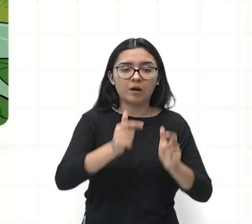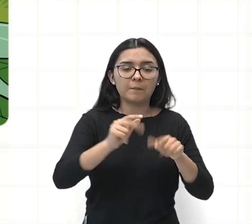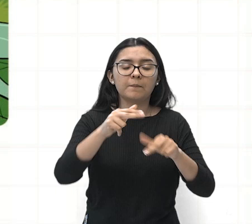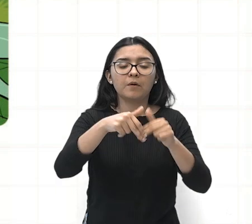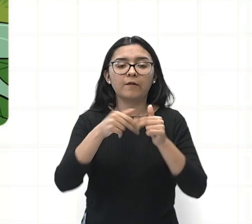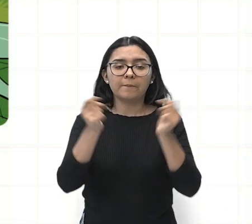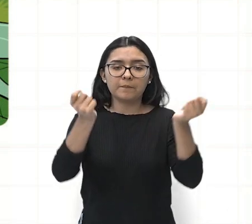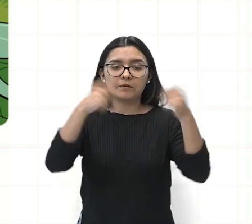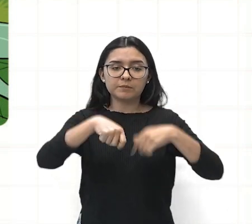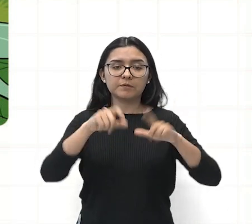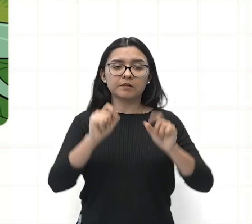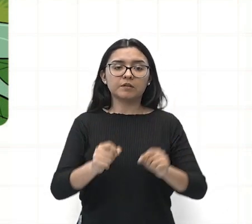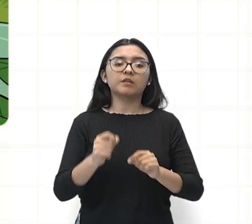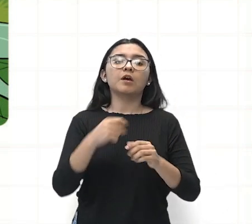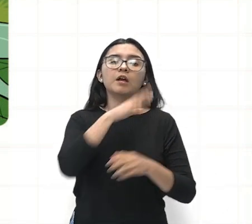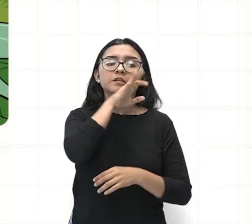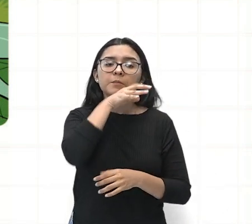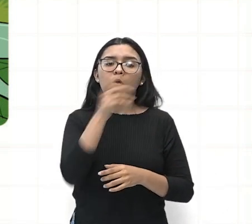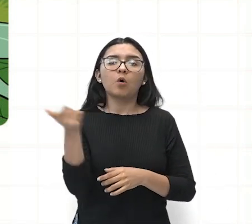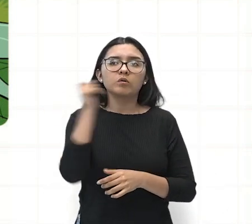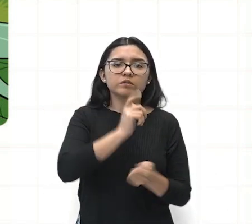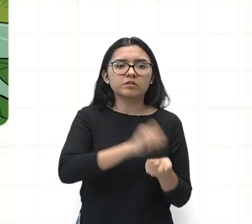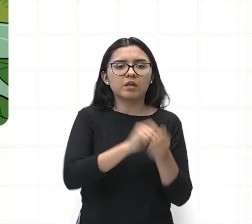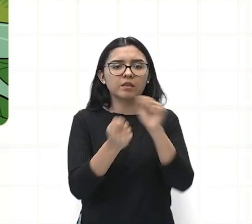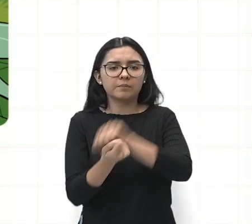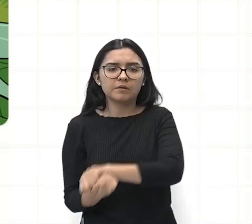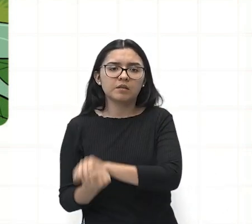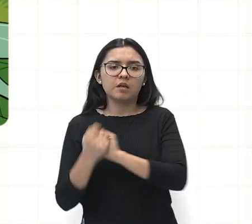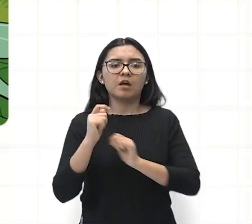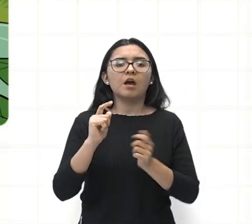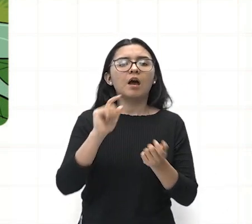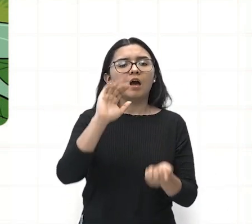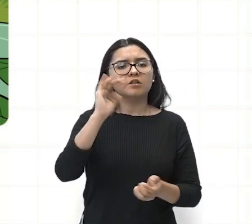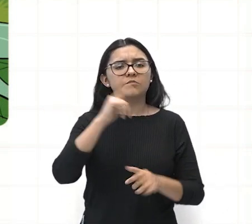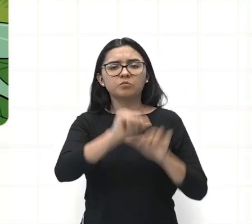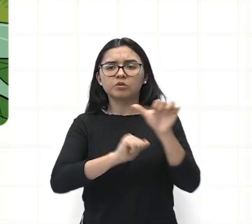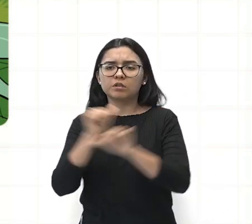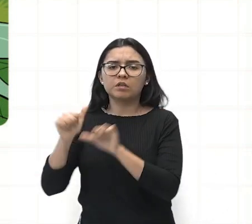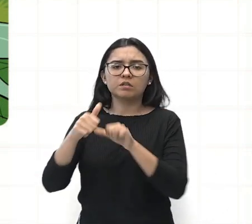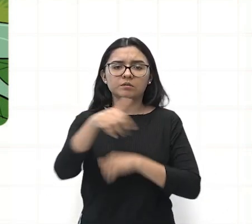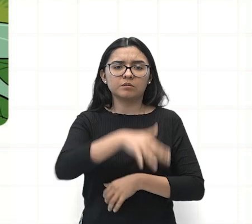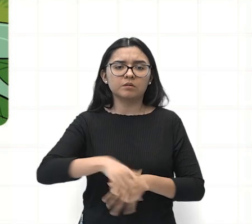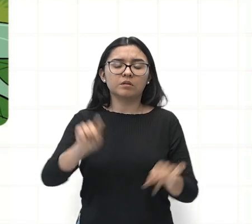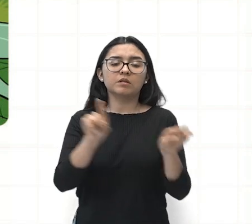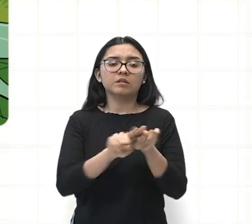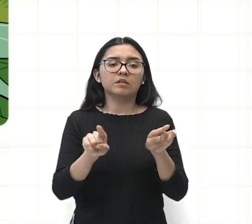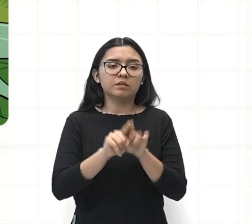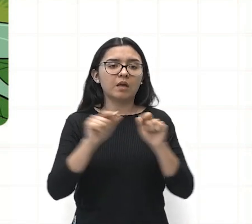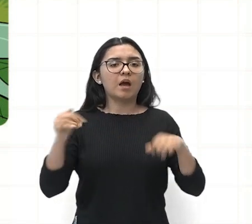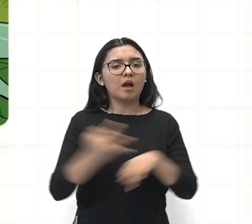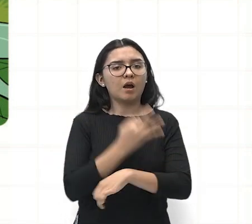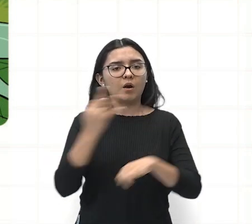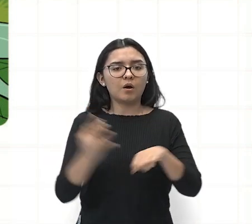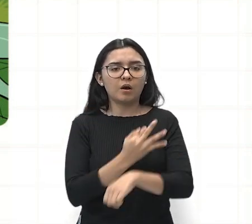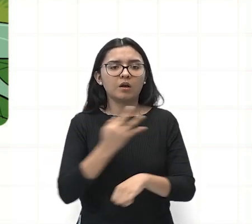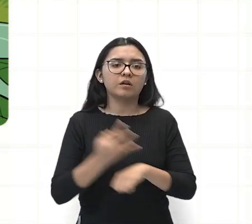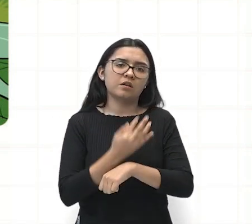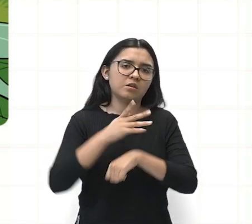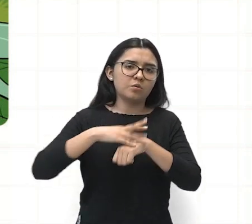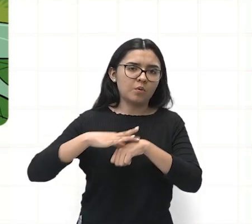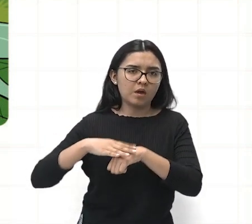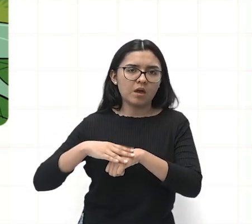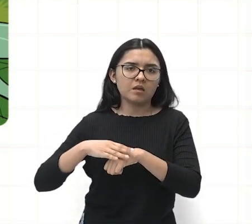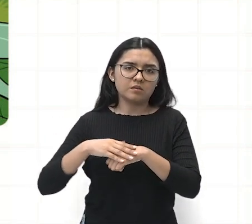porque ela vai permitir que elas consigam se ajustar às mudanças ambientais e também a resistir às